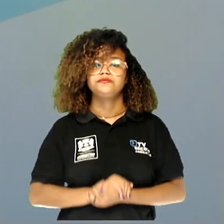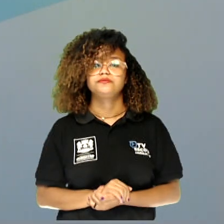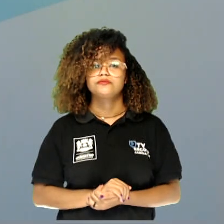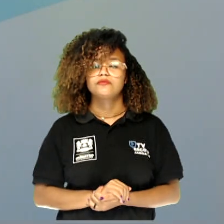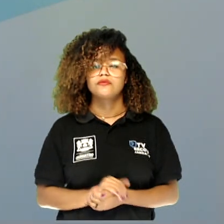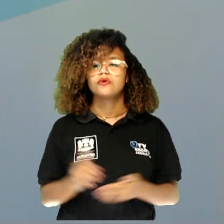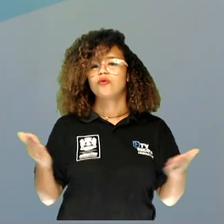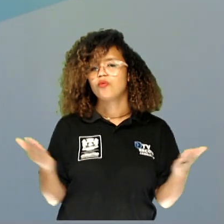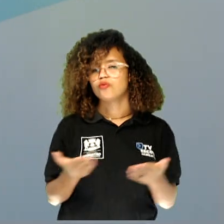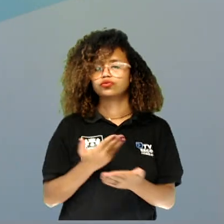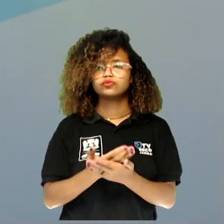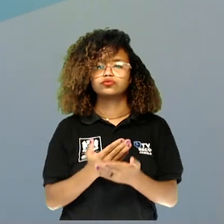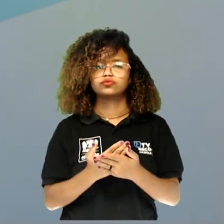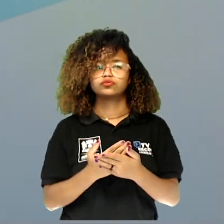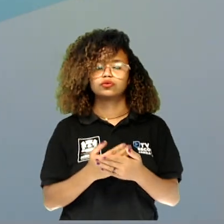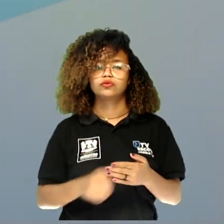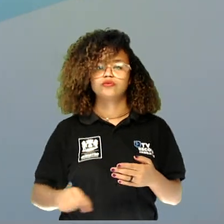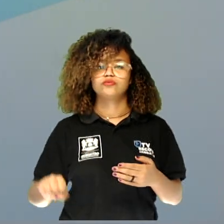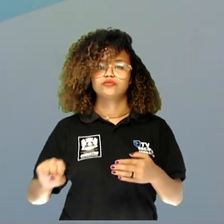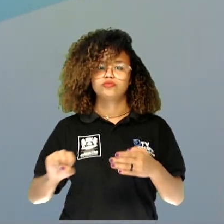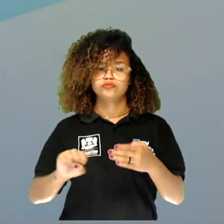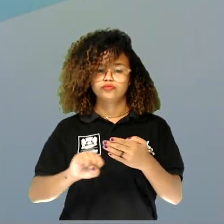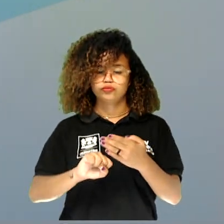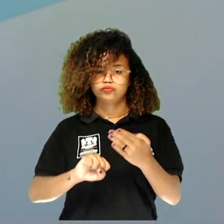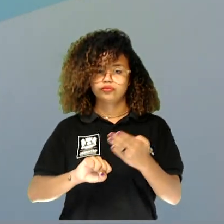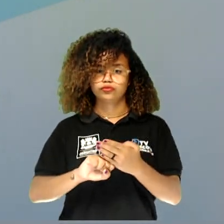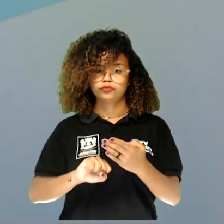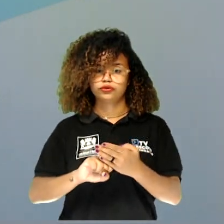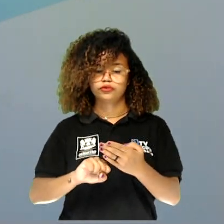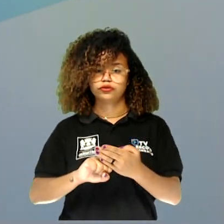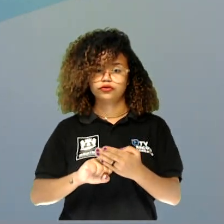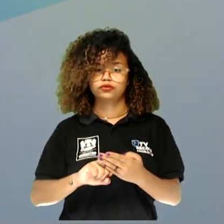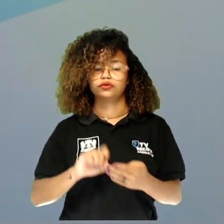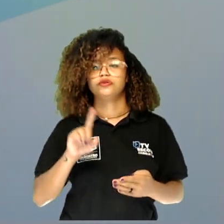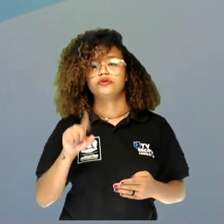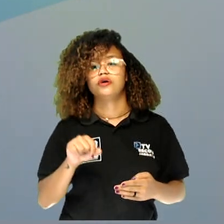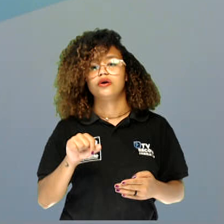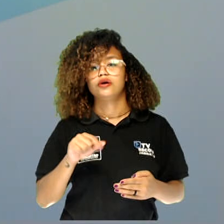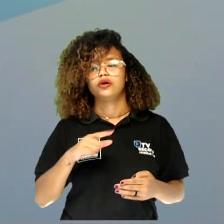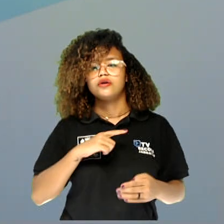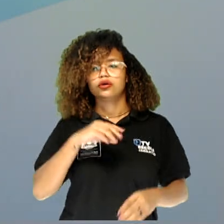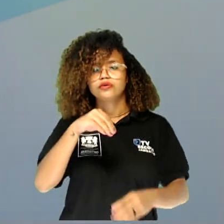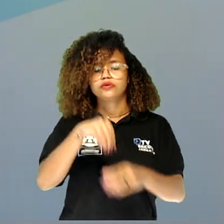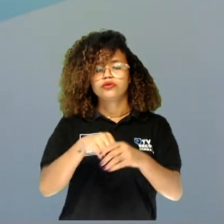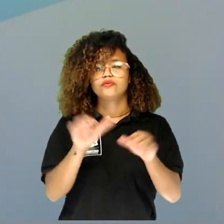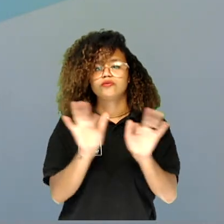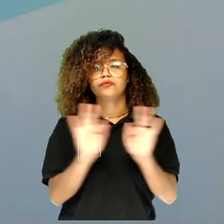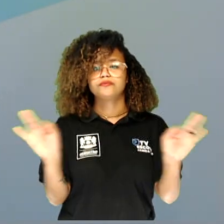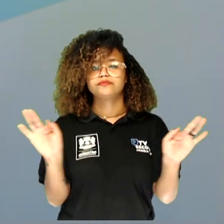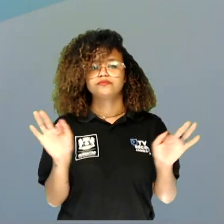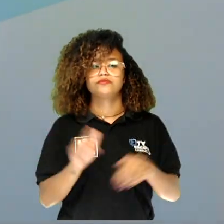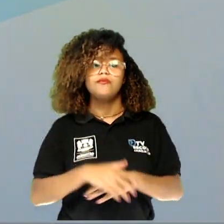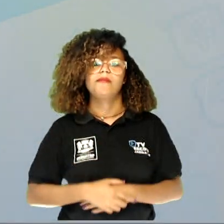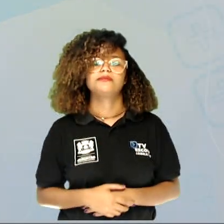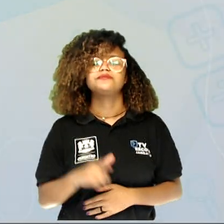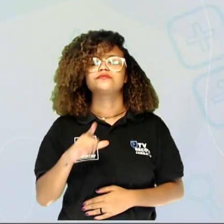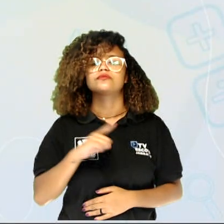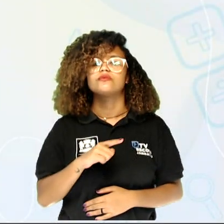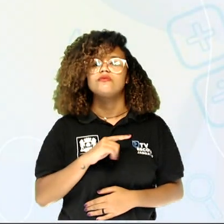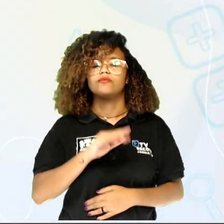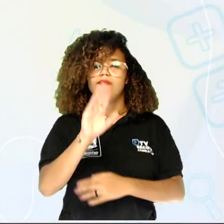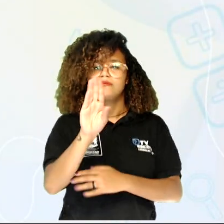nós vamos estudar o substantivo como sujeito de uma oração. Então veja só, nós temos aí